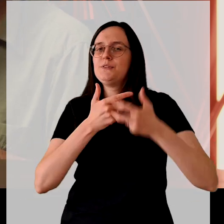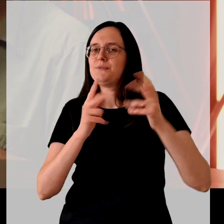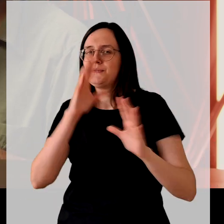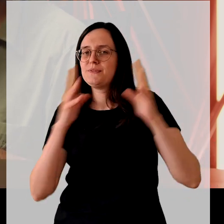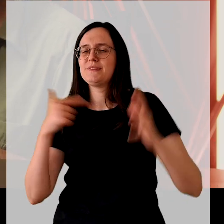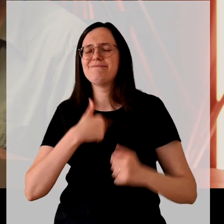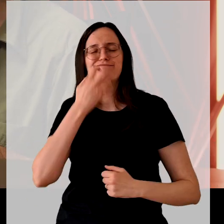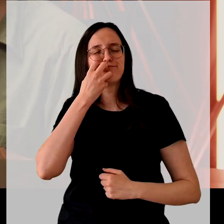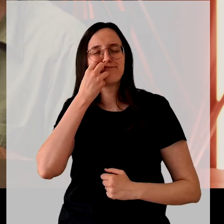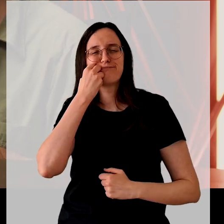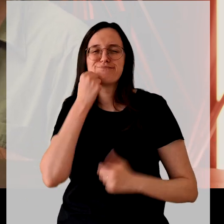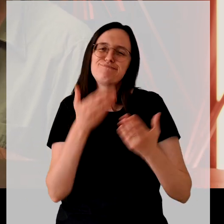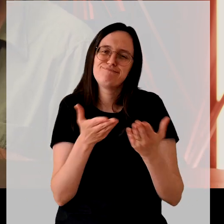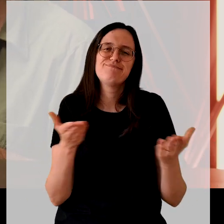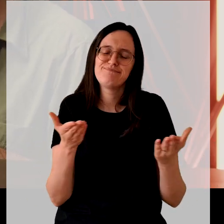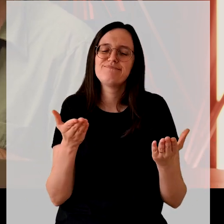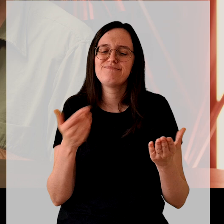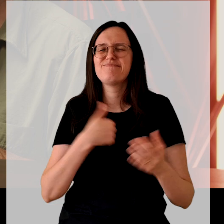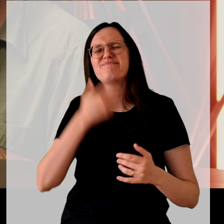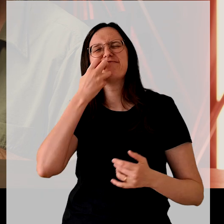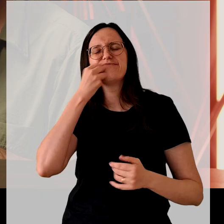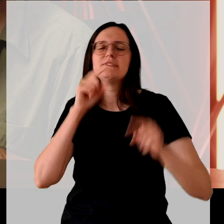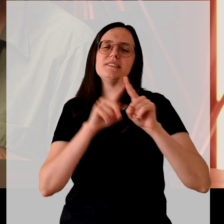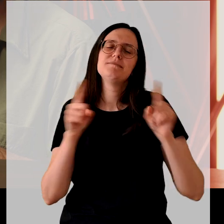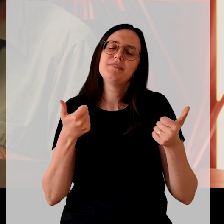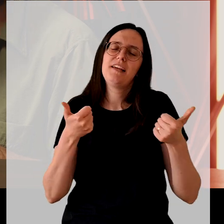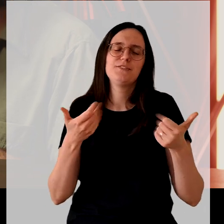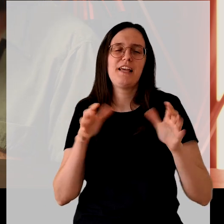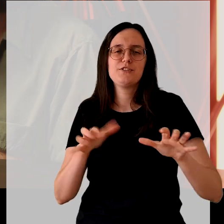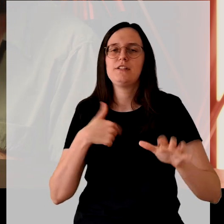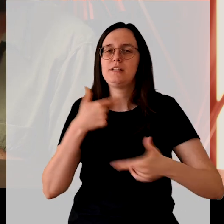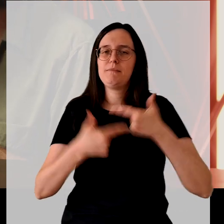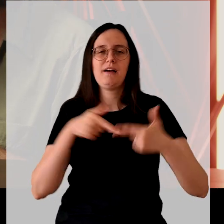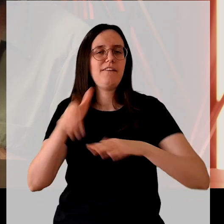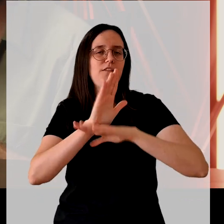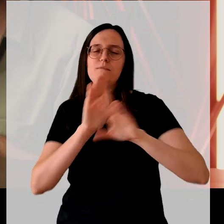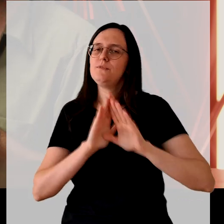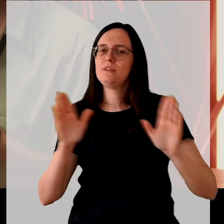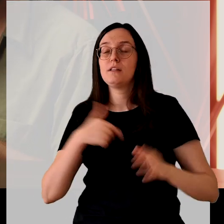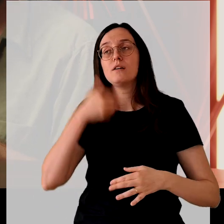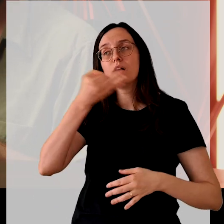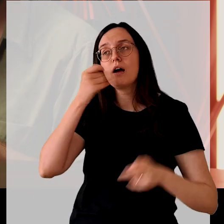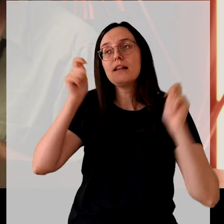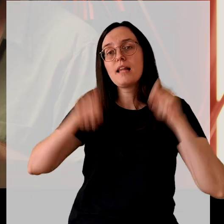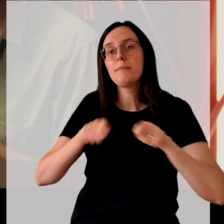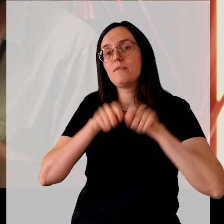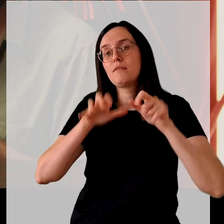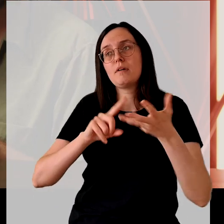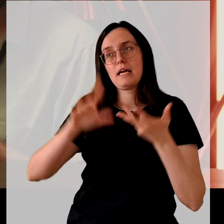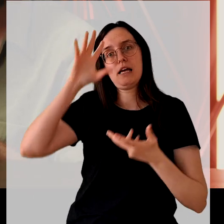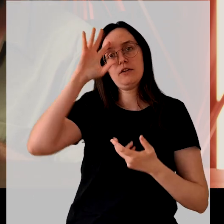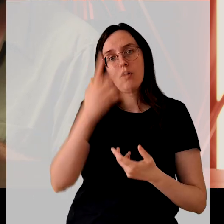situações e situações. Fiquei frustrado com isso, fiquei super chateado, mas é isso. Tô aqui fazendo um filme, sugeri como que